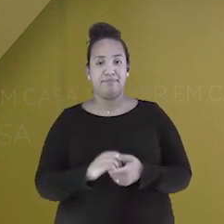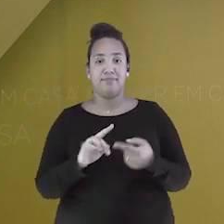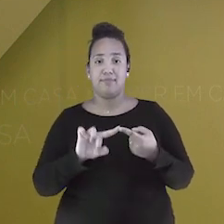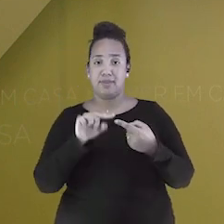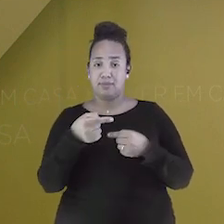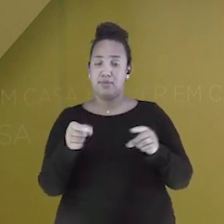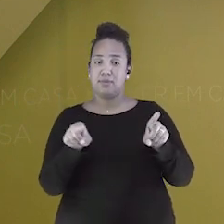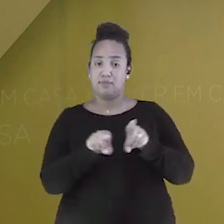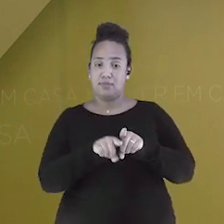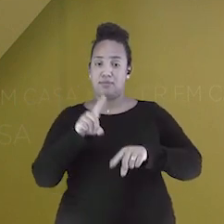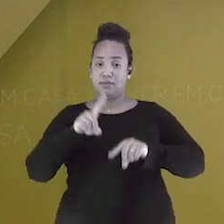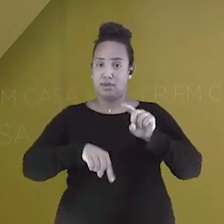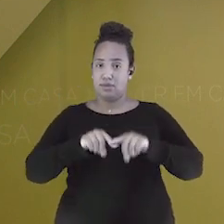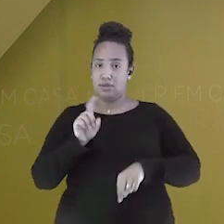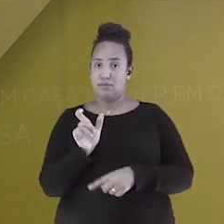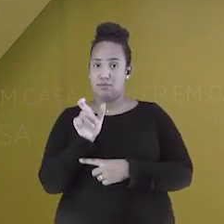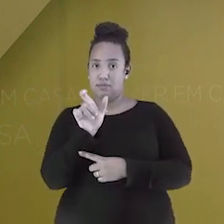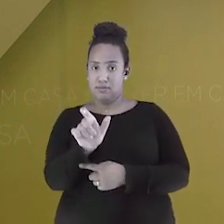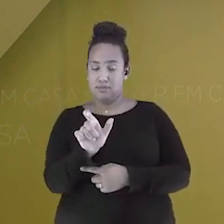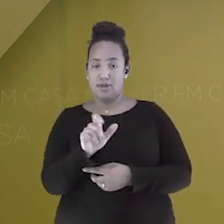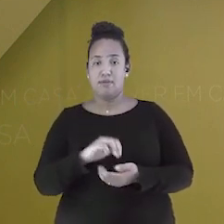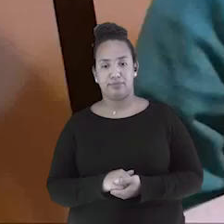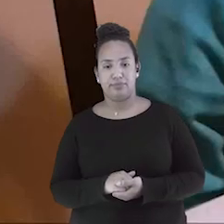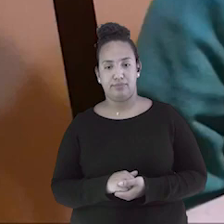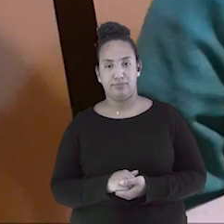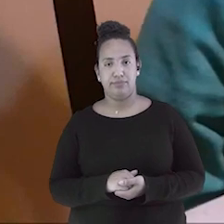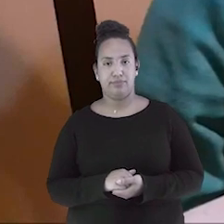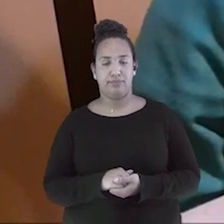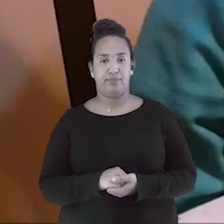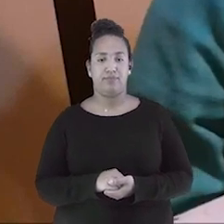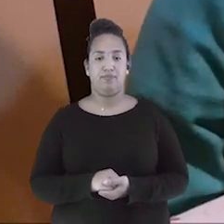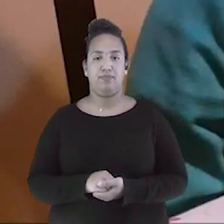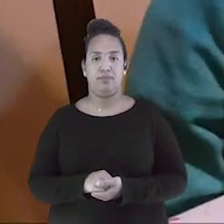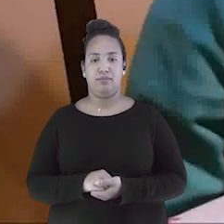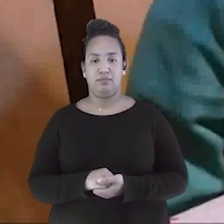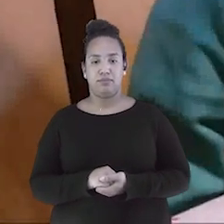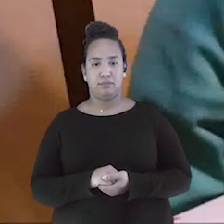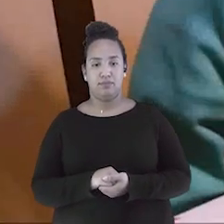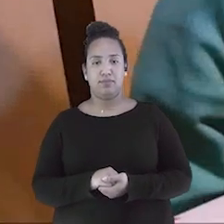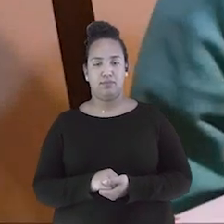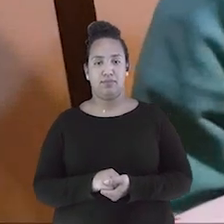objeto e a palavra que indica a posse. Vejamos o vídeo.